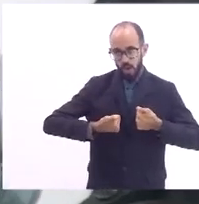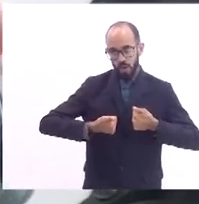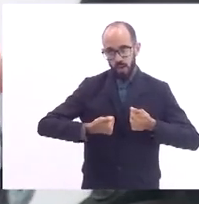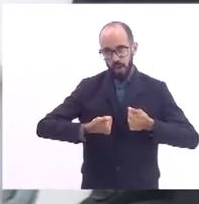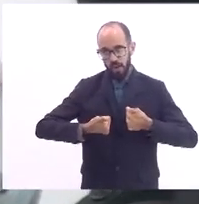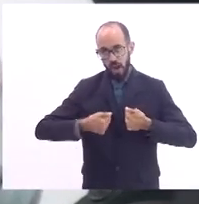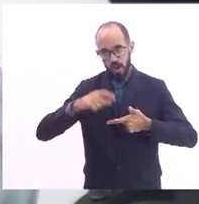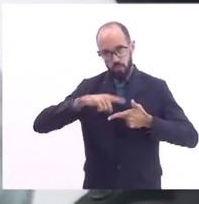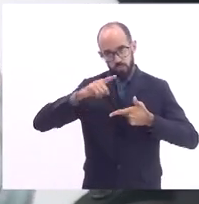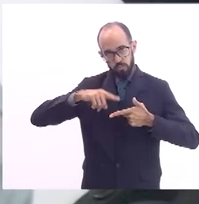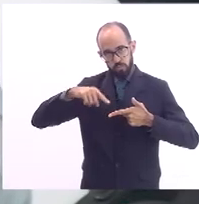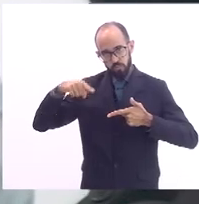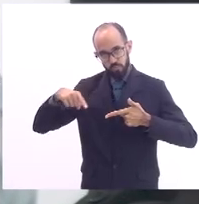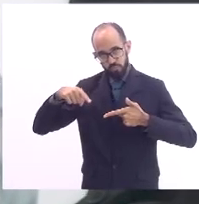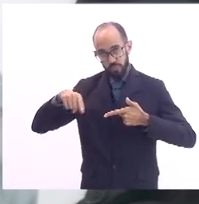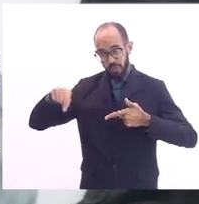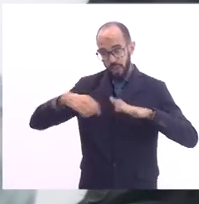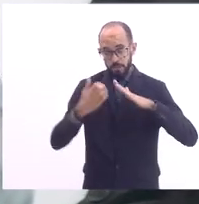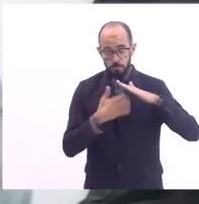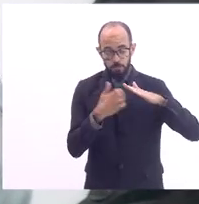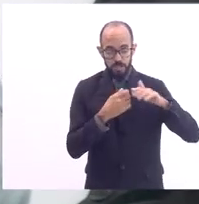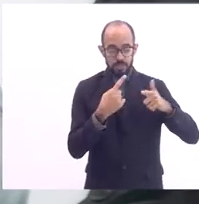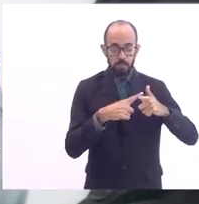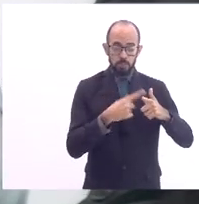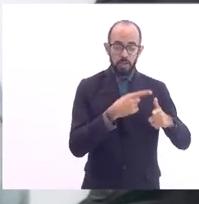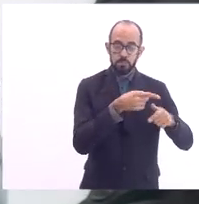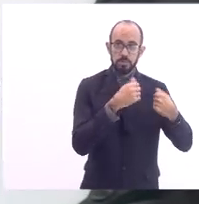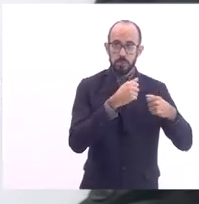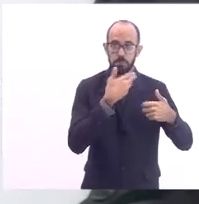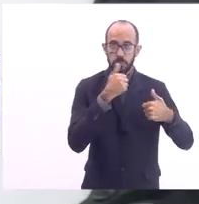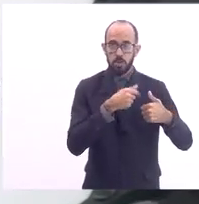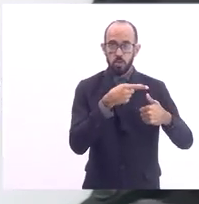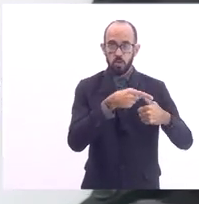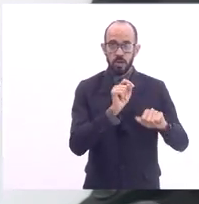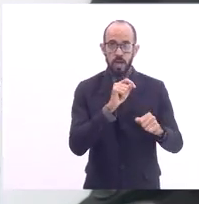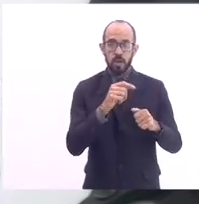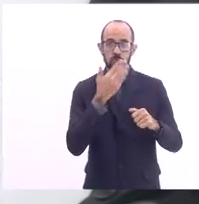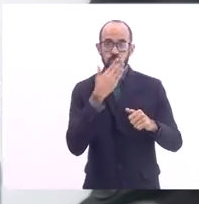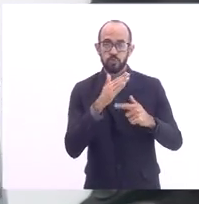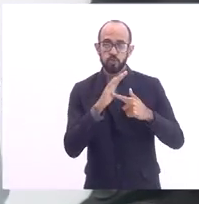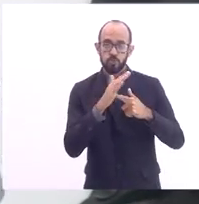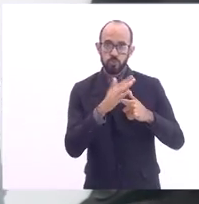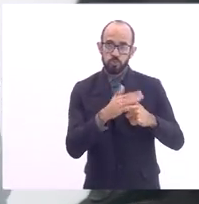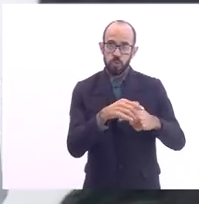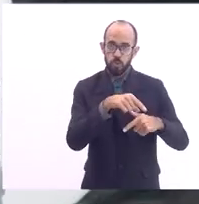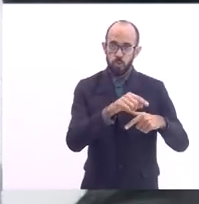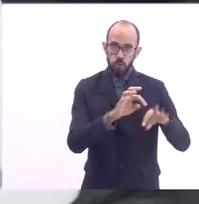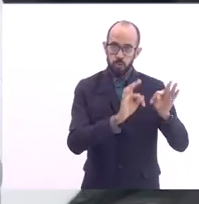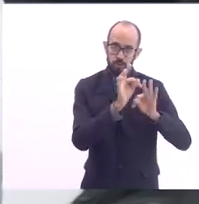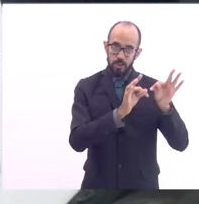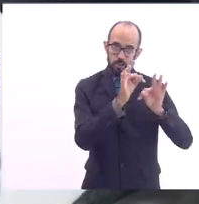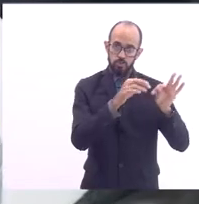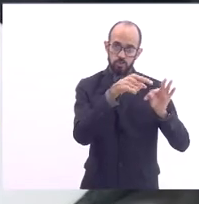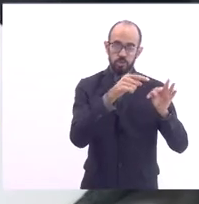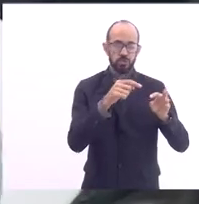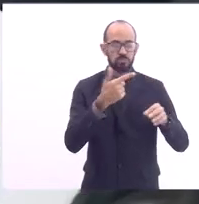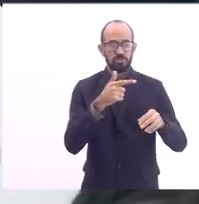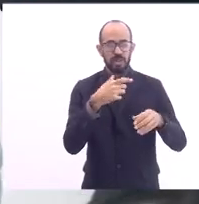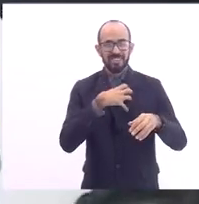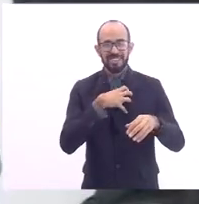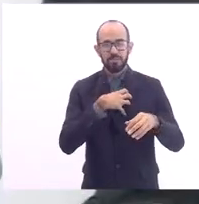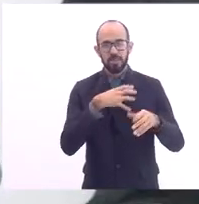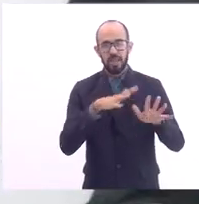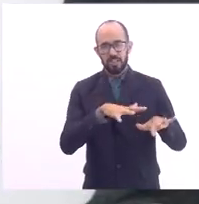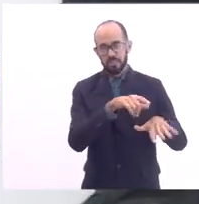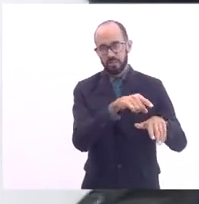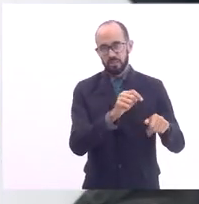e o industrial, porque tem que melhorar o calibre do seu equipamento, que não seja tão sensível. Os equipamentos funcionam